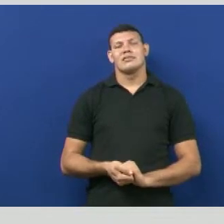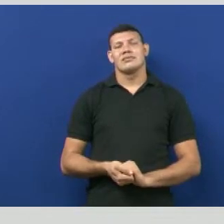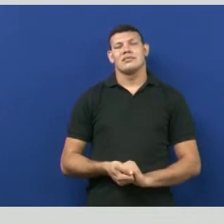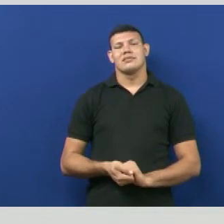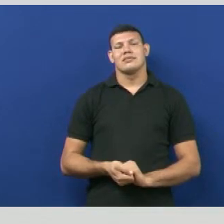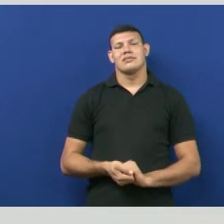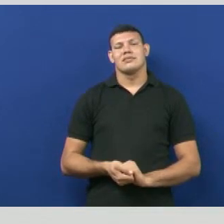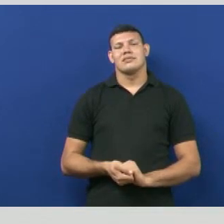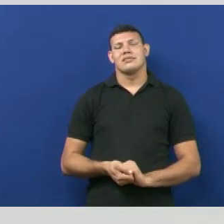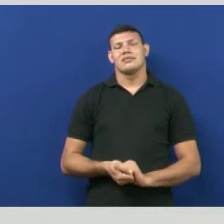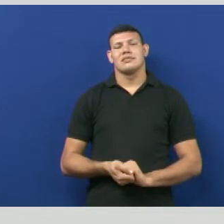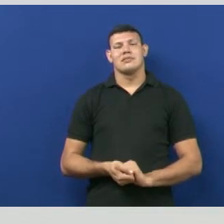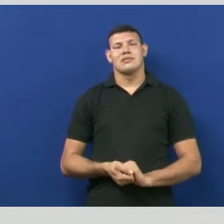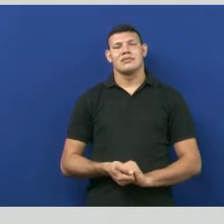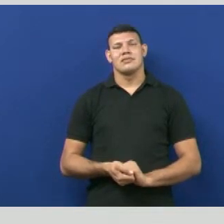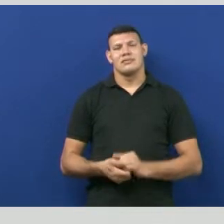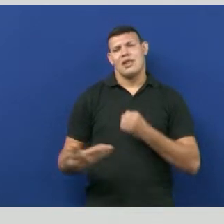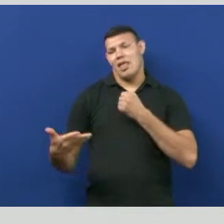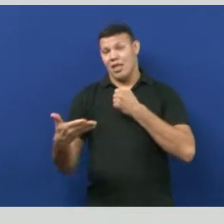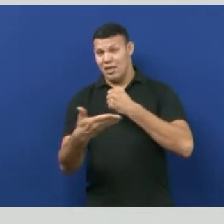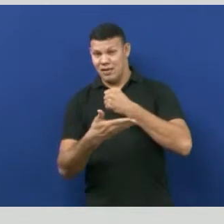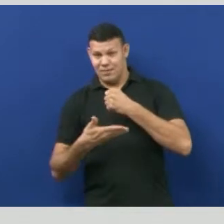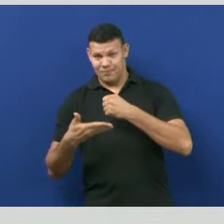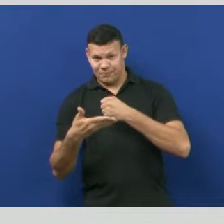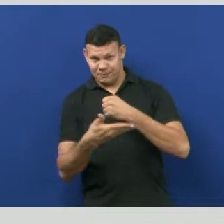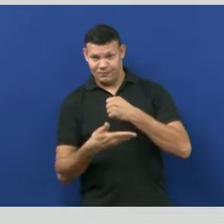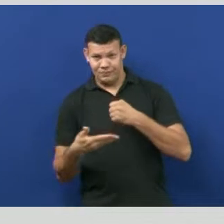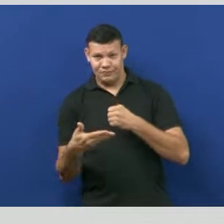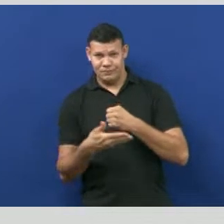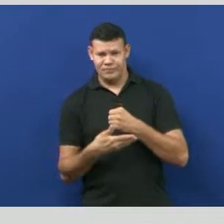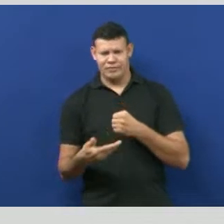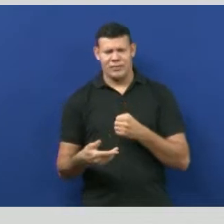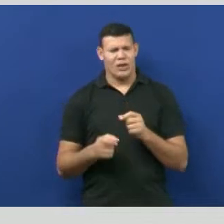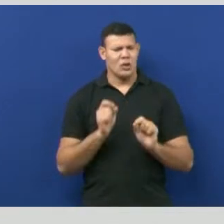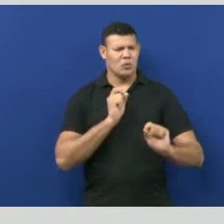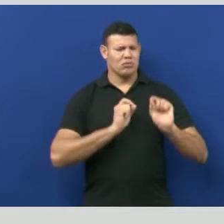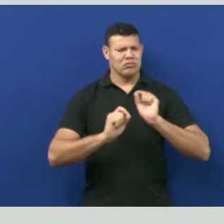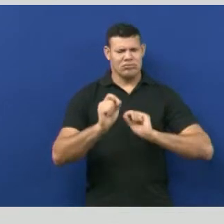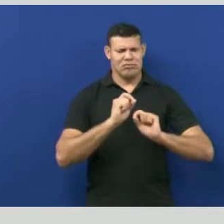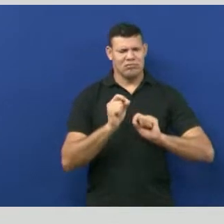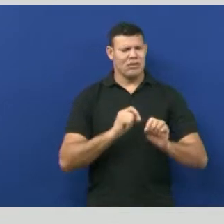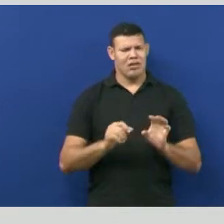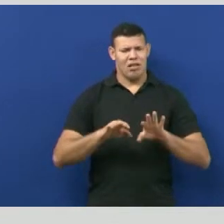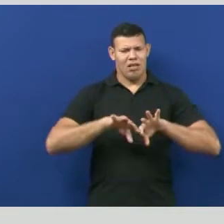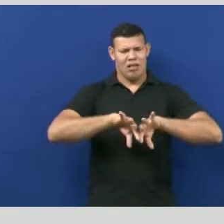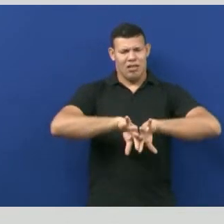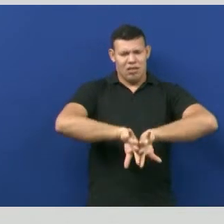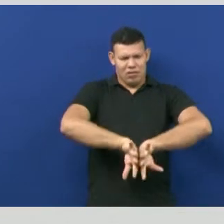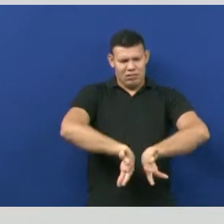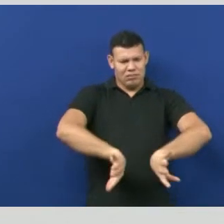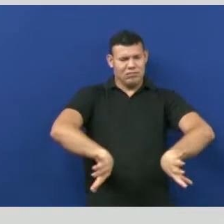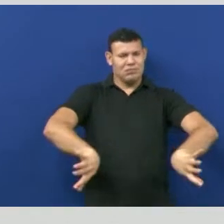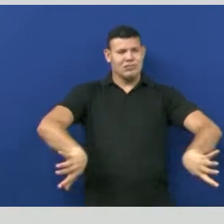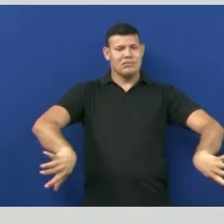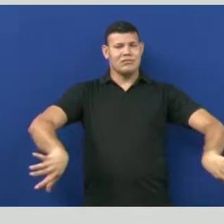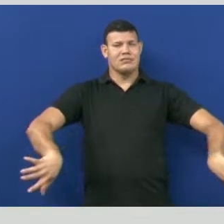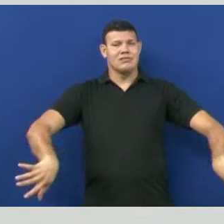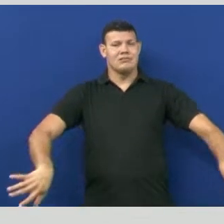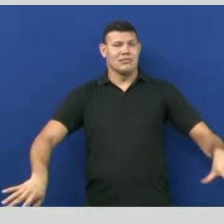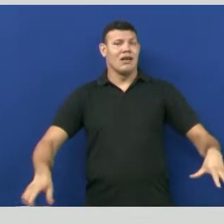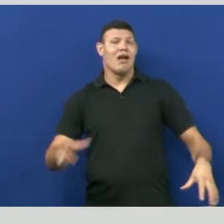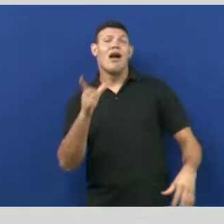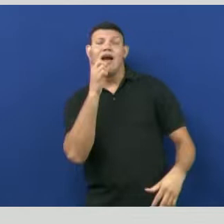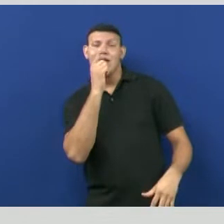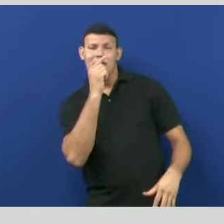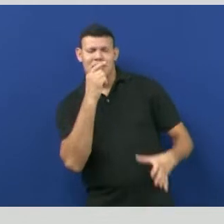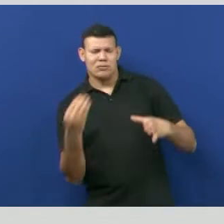íon solto. Já nas bases, elas sofrem a dissociação quando elas são imersas na